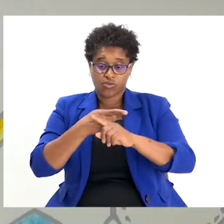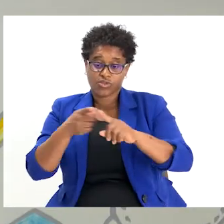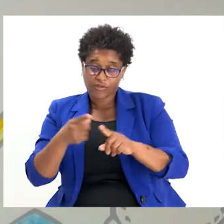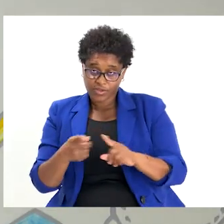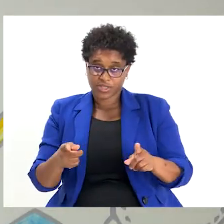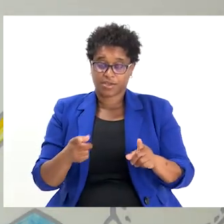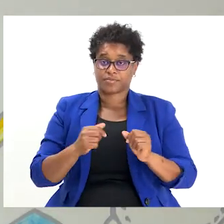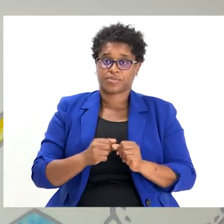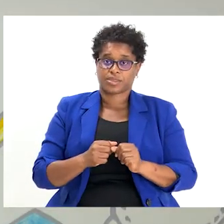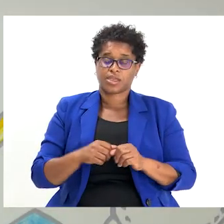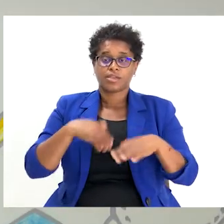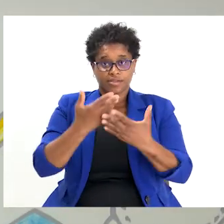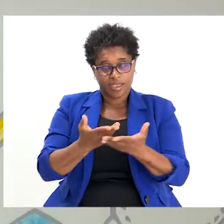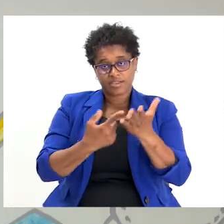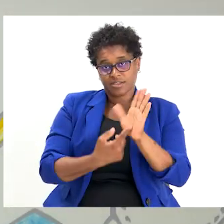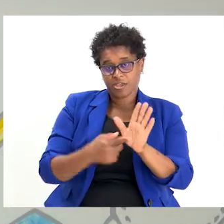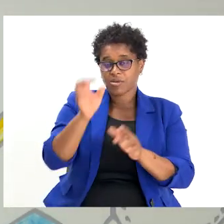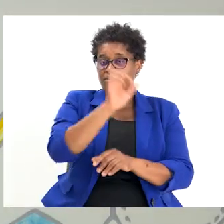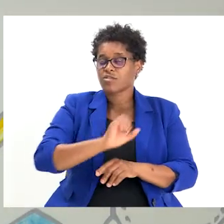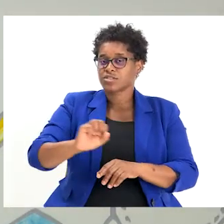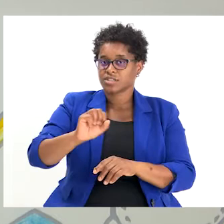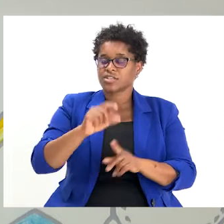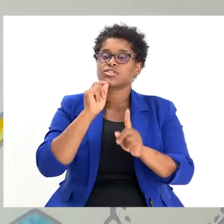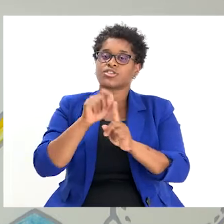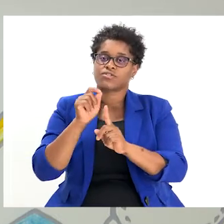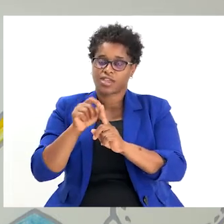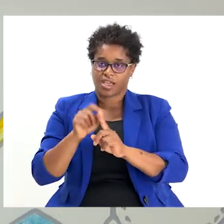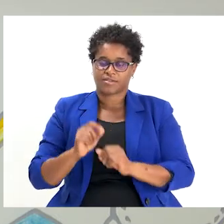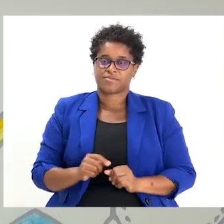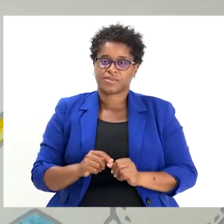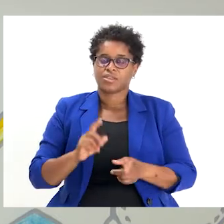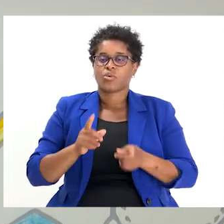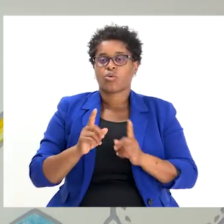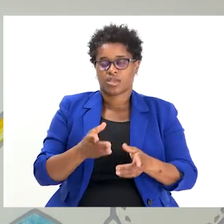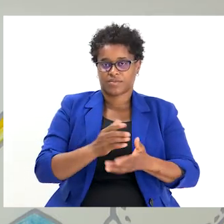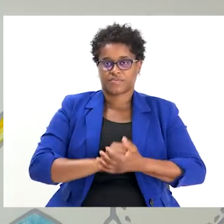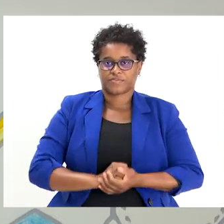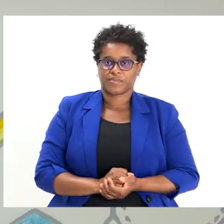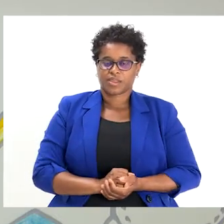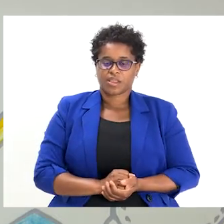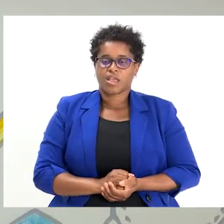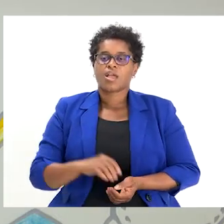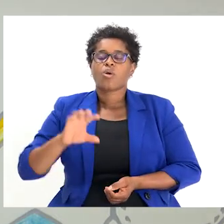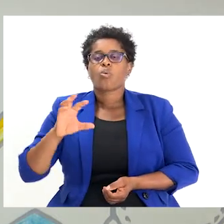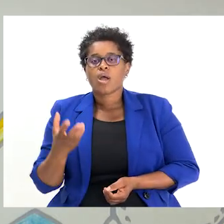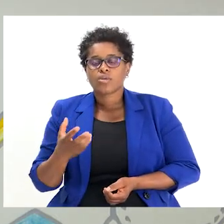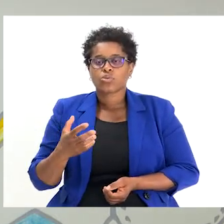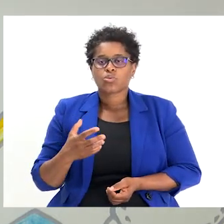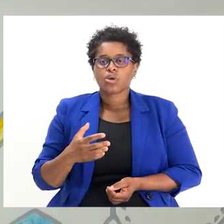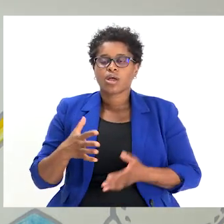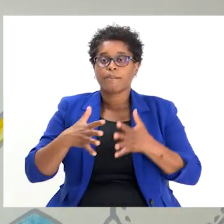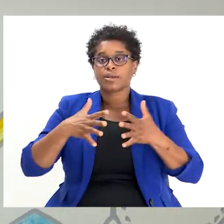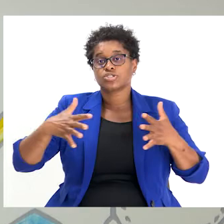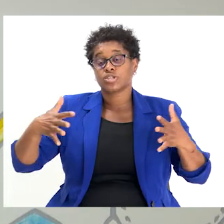diferenciar, dar exemplos para vocês identificarem o tipo. Quanto à